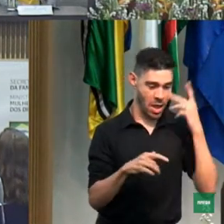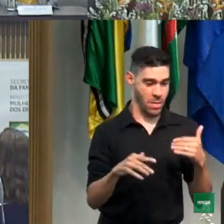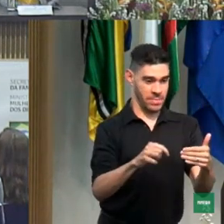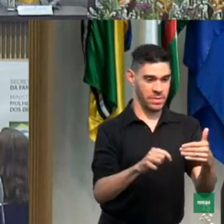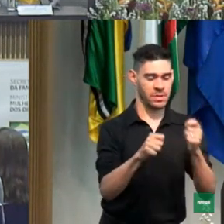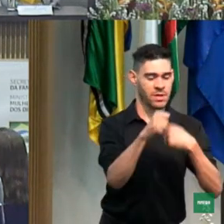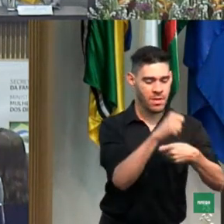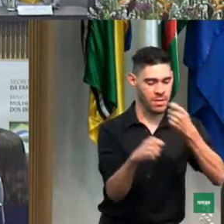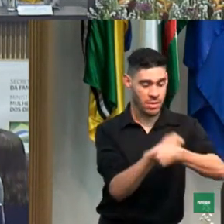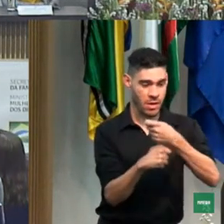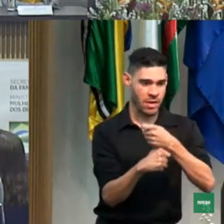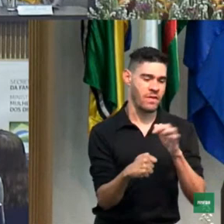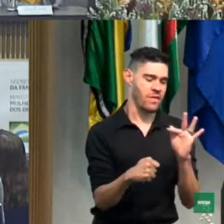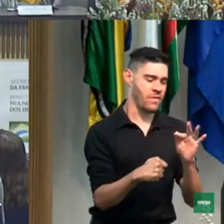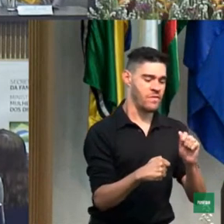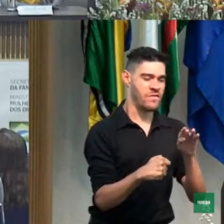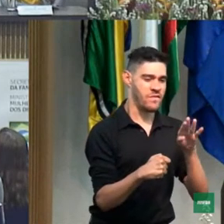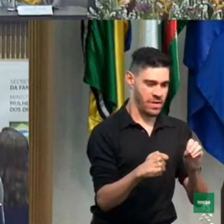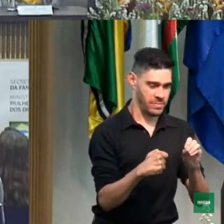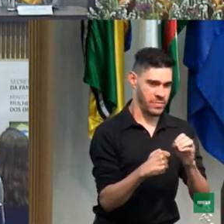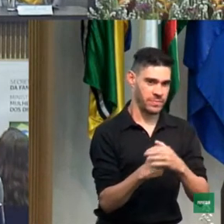Fábio Teiso.